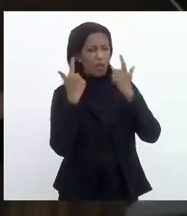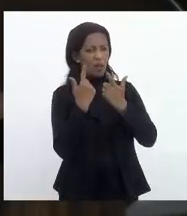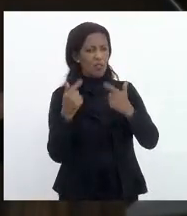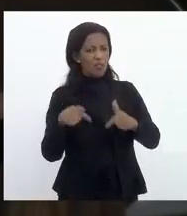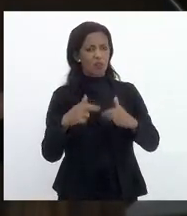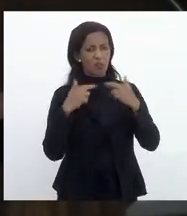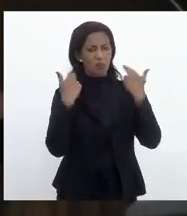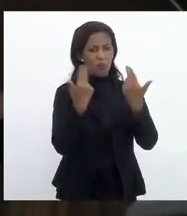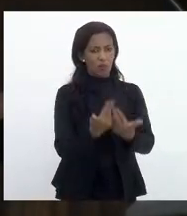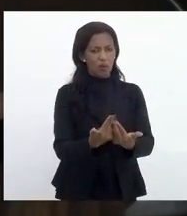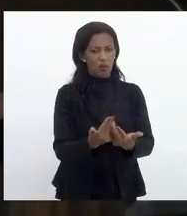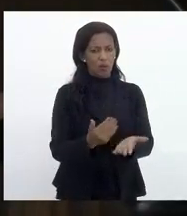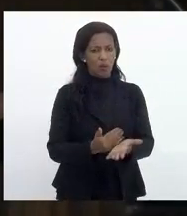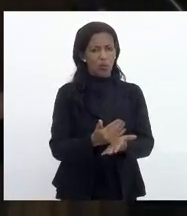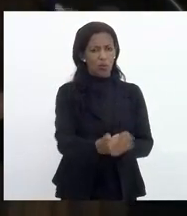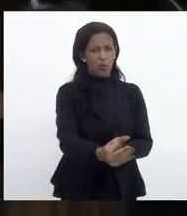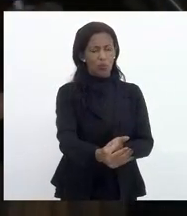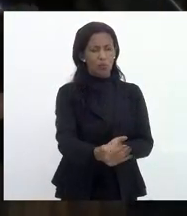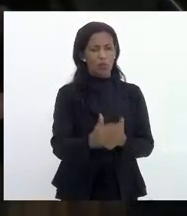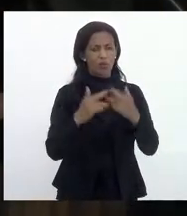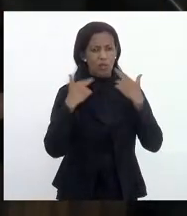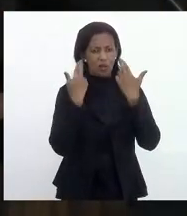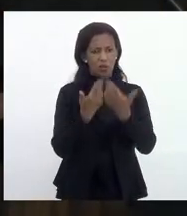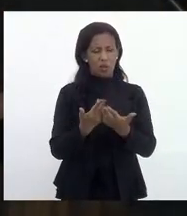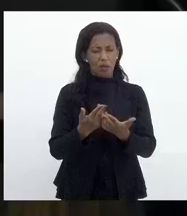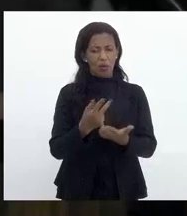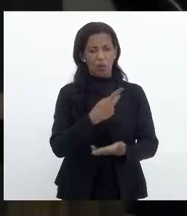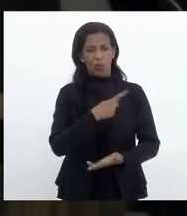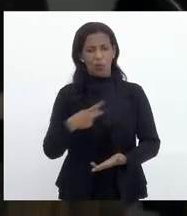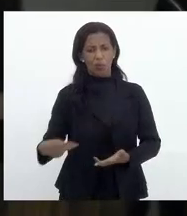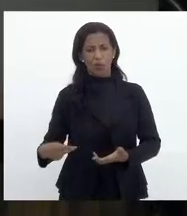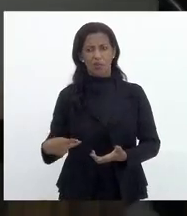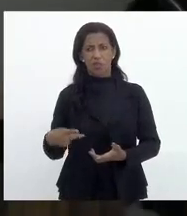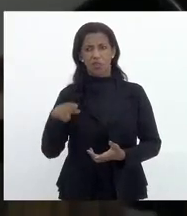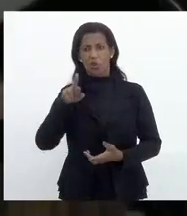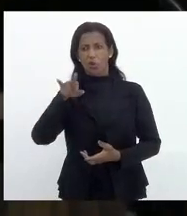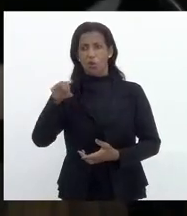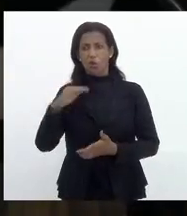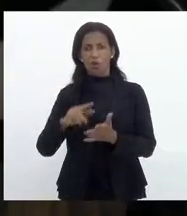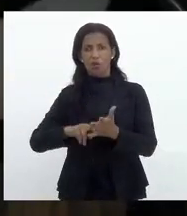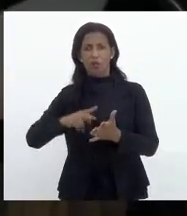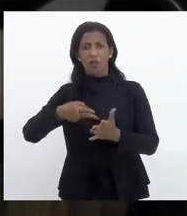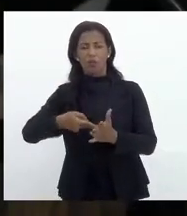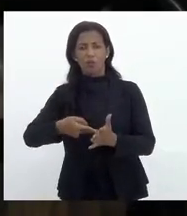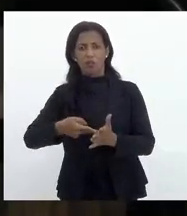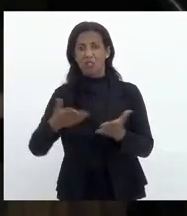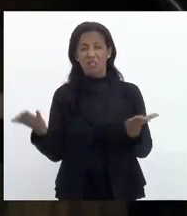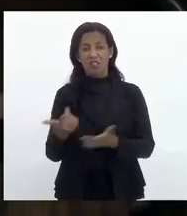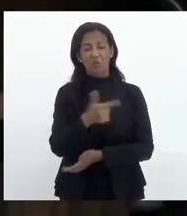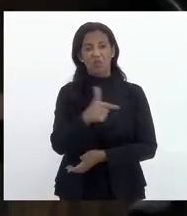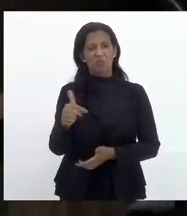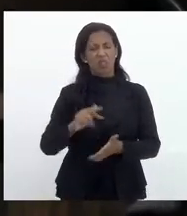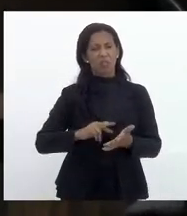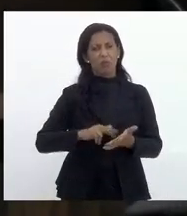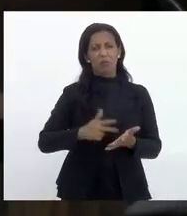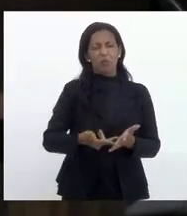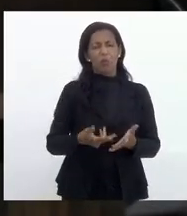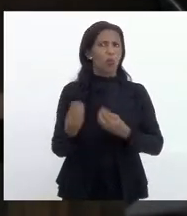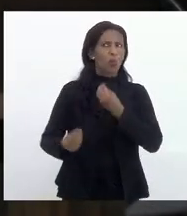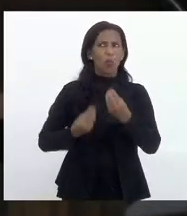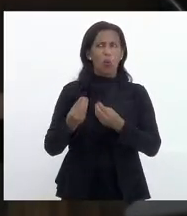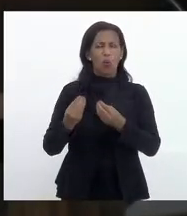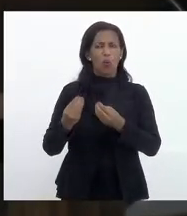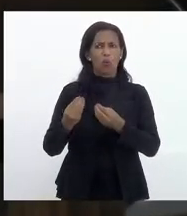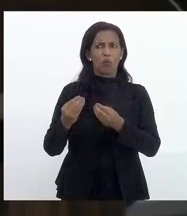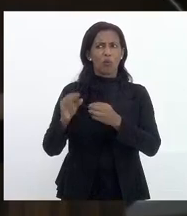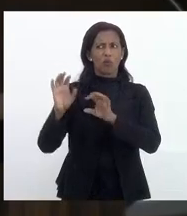vem para uma audiência no meio no início da audiência o presidente do Rio Previdência Fala da alteração e agora não vai ter mais alteração como é que a gente